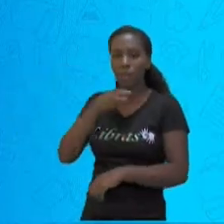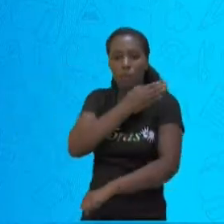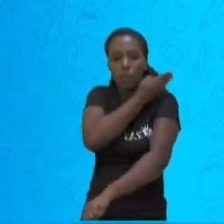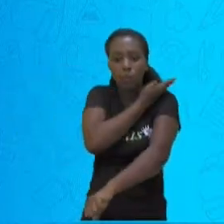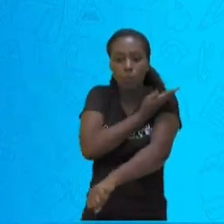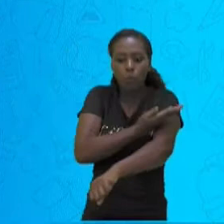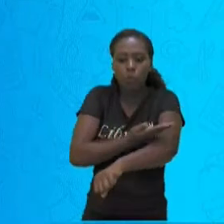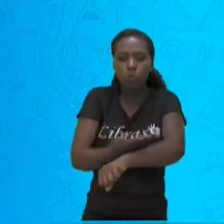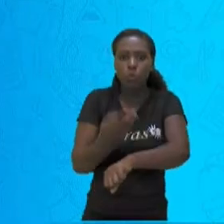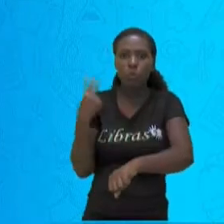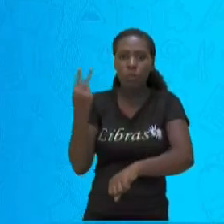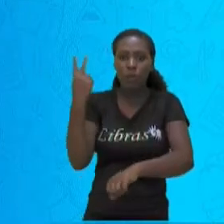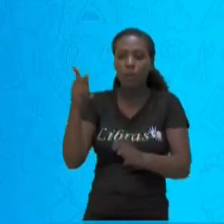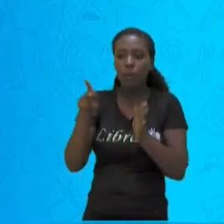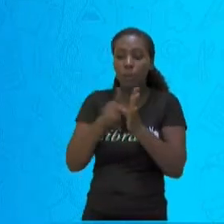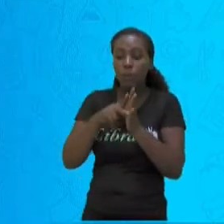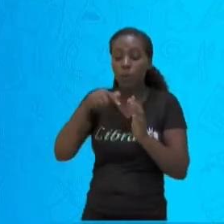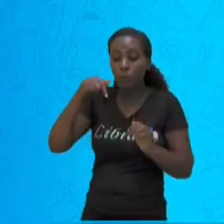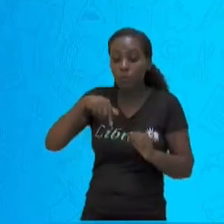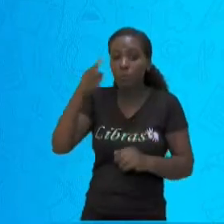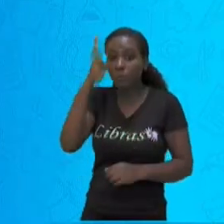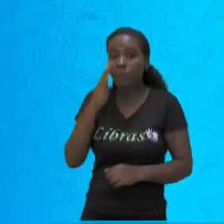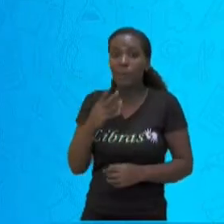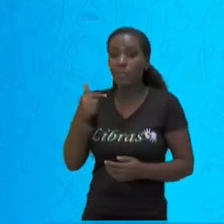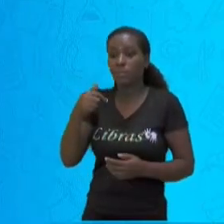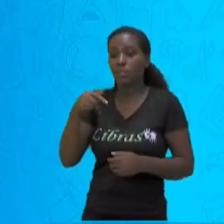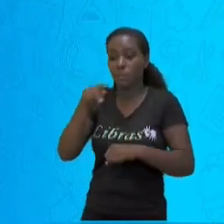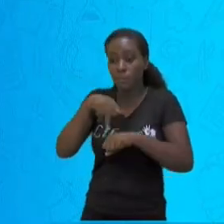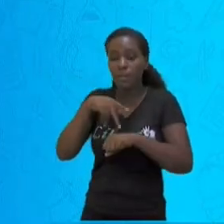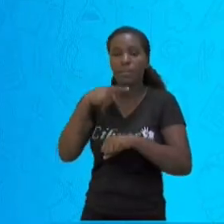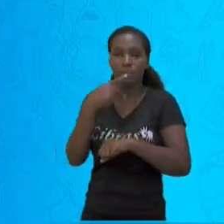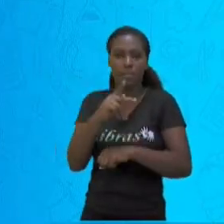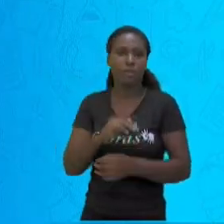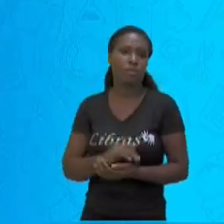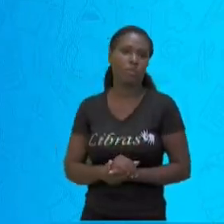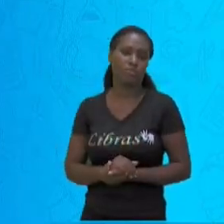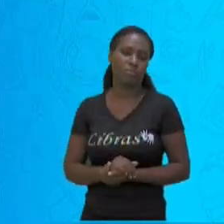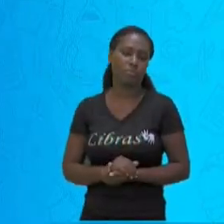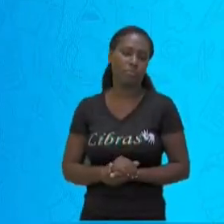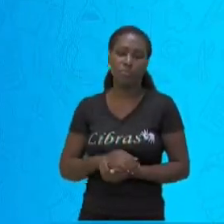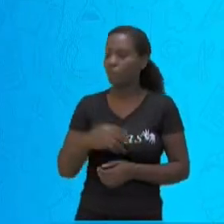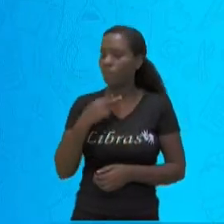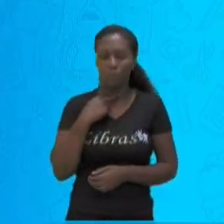não podemos perder a nossa identidade.